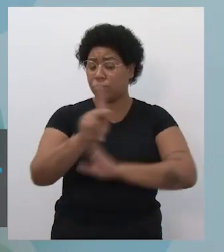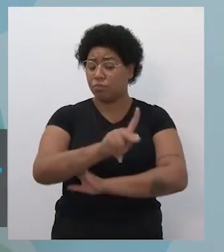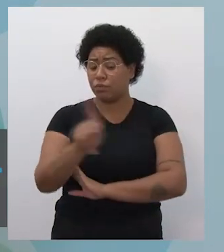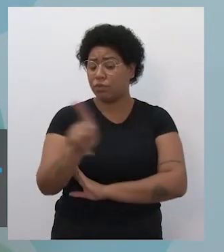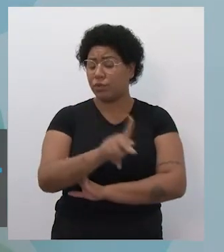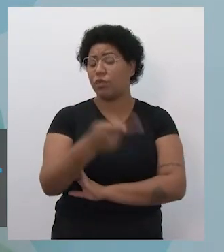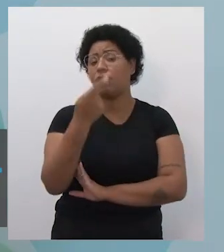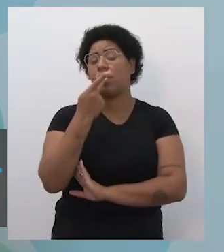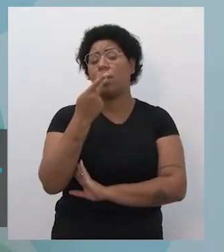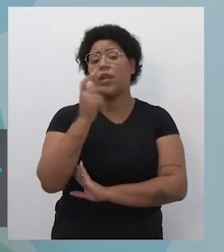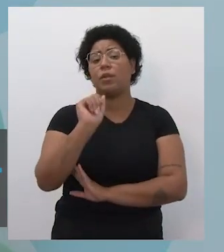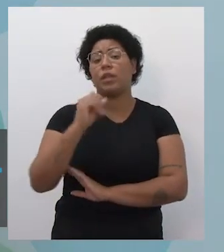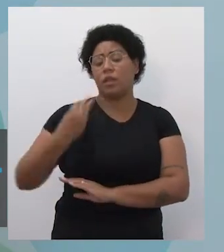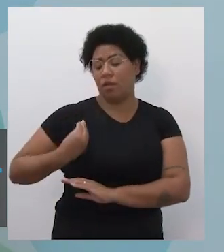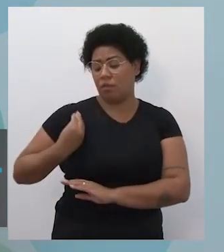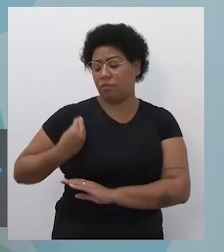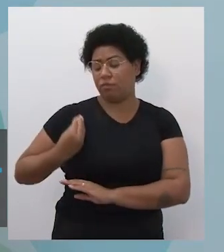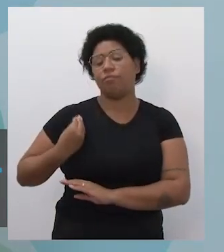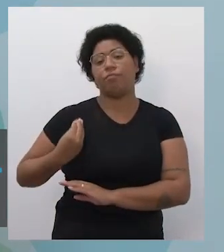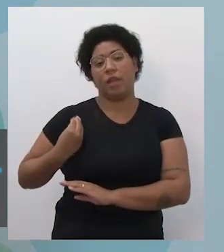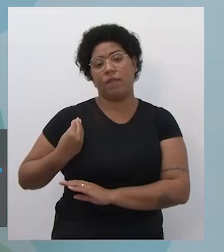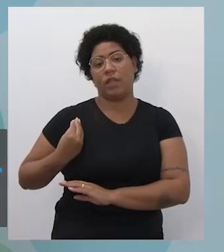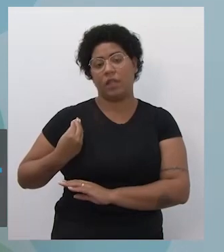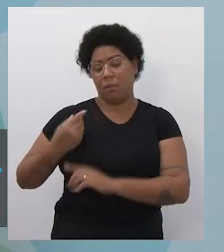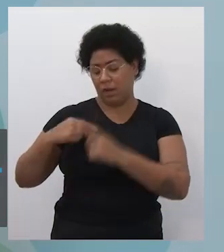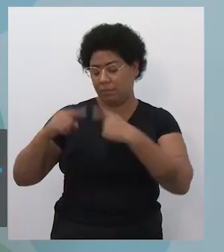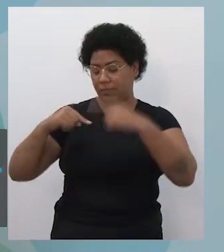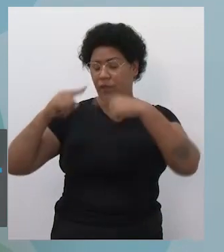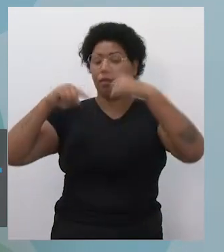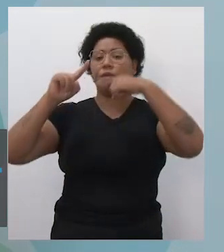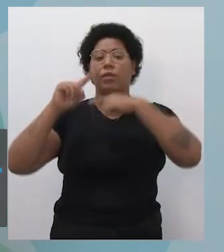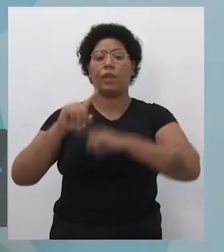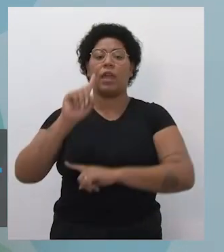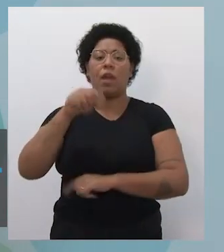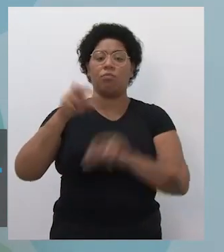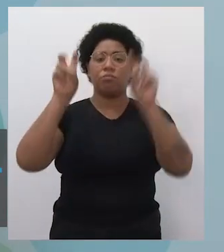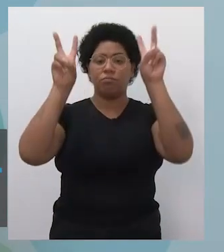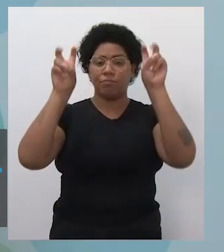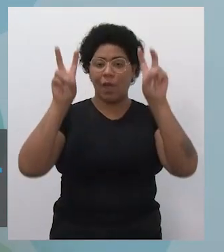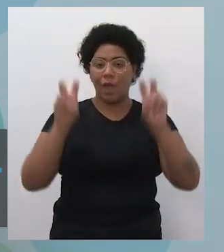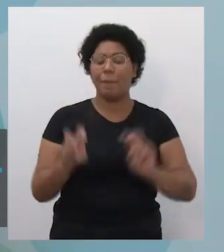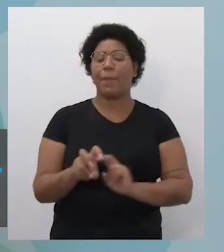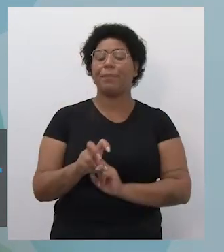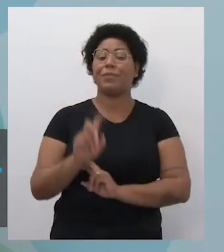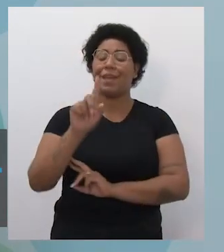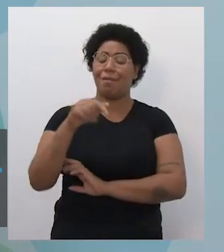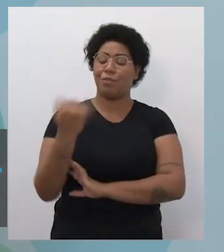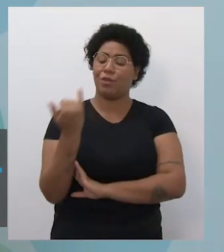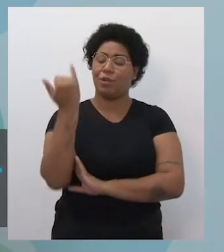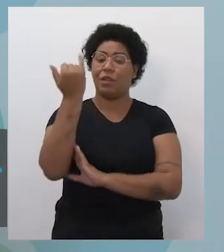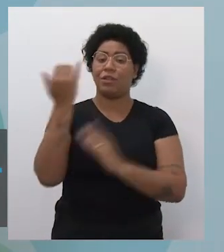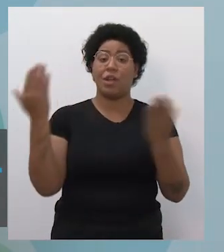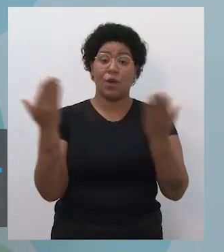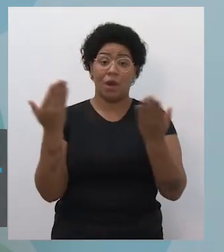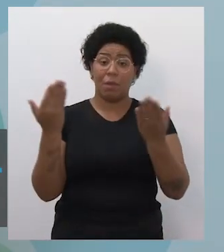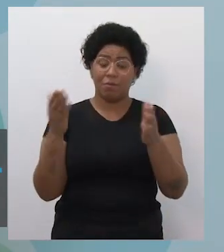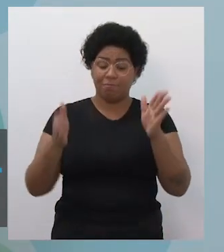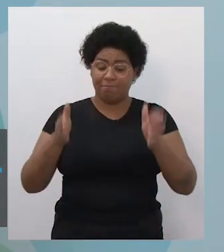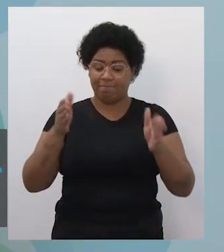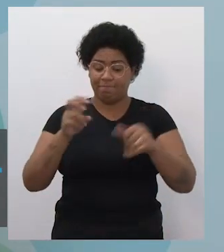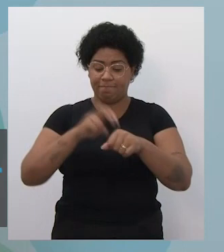dúvida, é um tema muito importante e essencial, principalmente nesse momento, né, que nós estamos